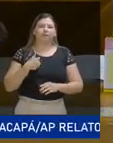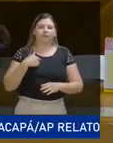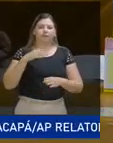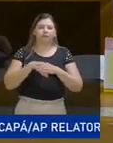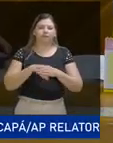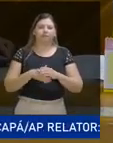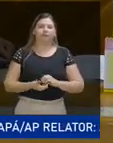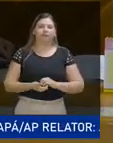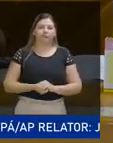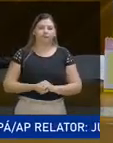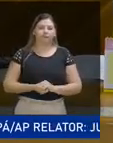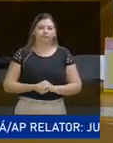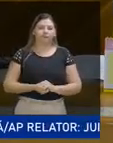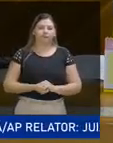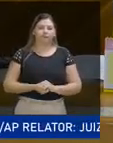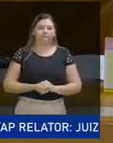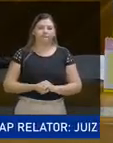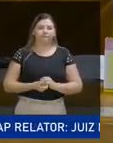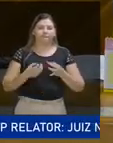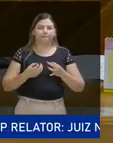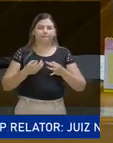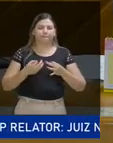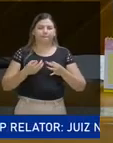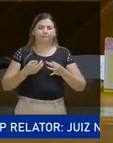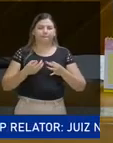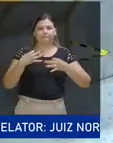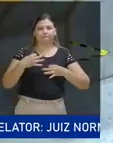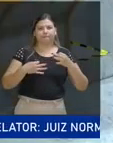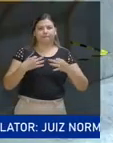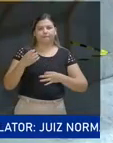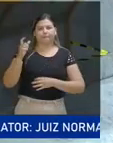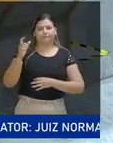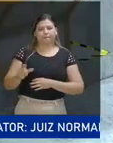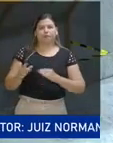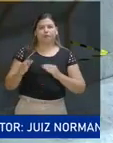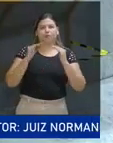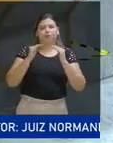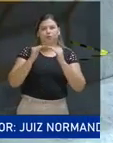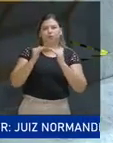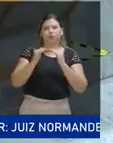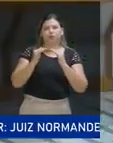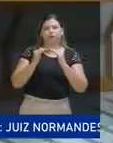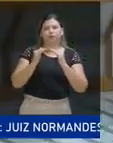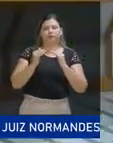Foco no desembargador Carmo Antônio. Juiz Rivaldo Valente. Eu acompanho, senhor presidente.